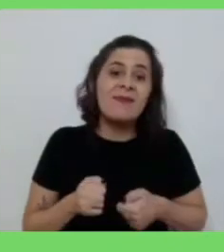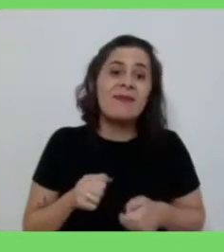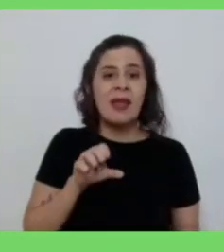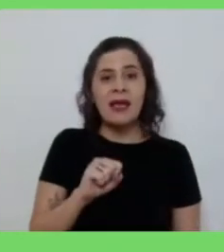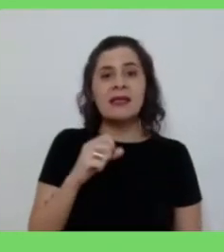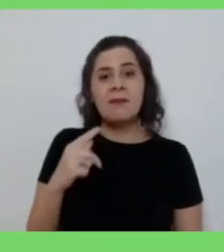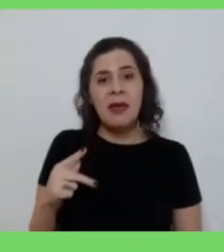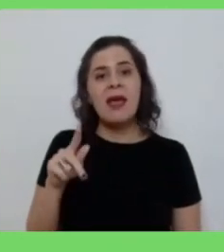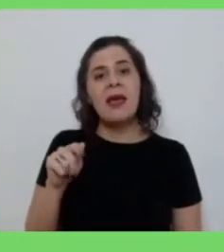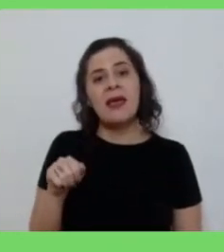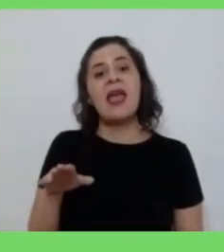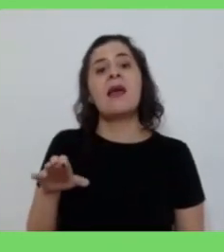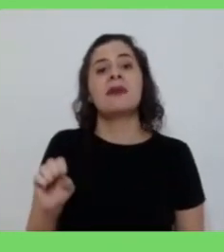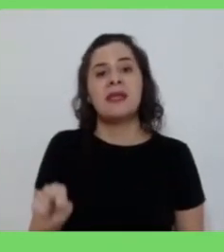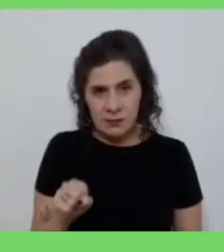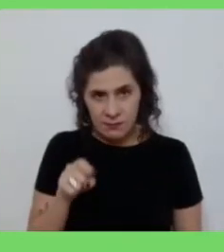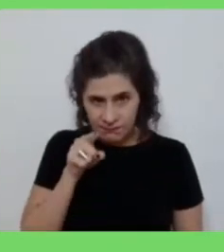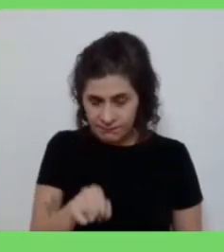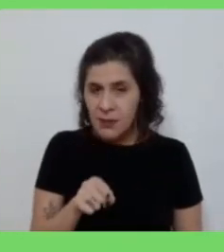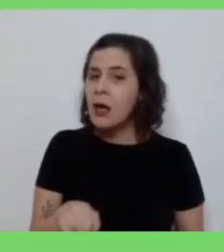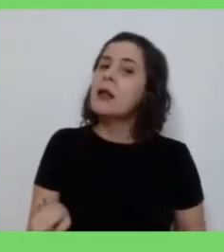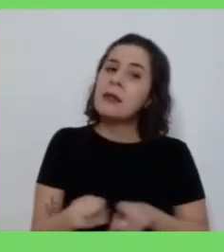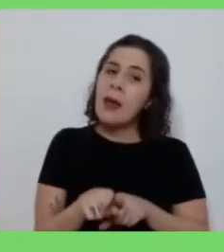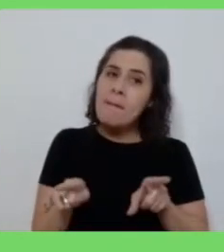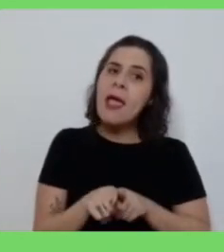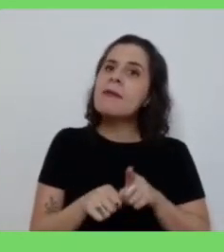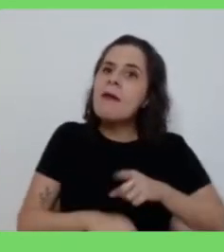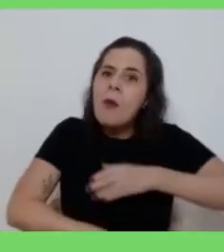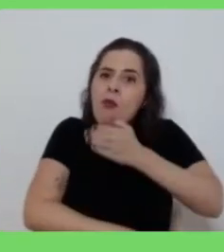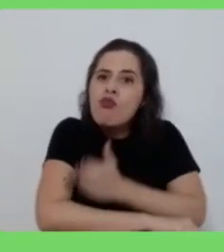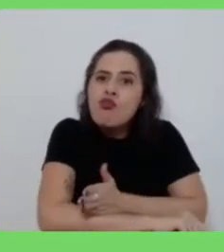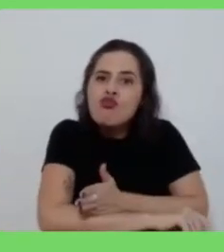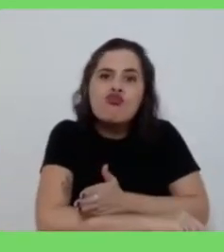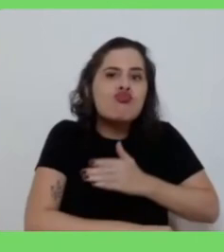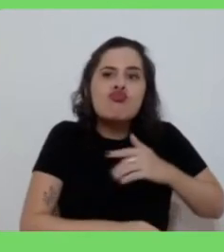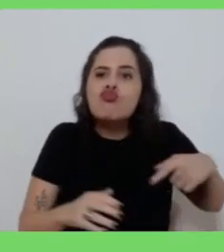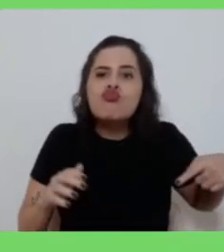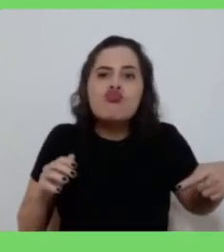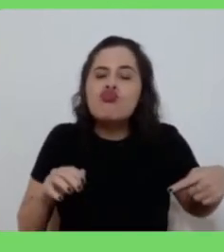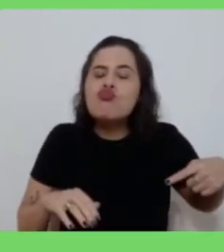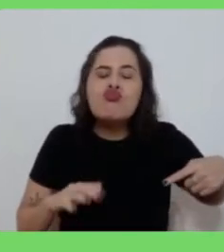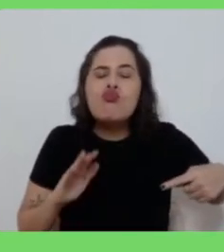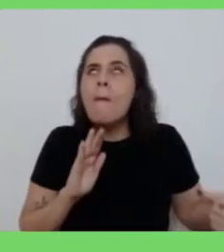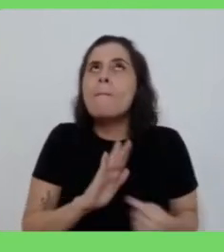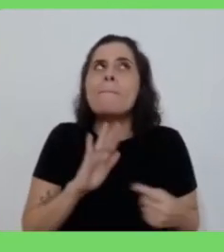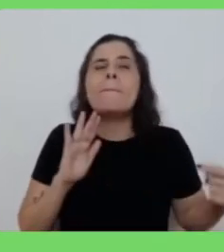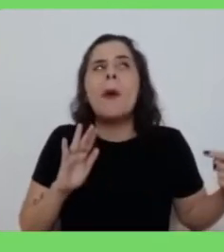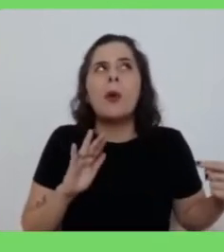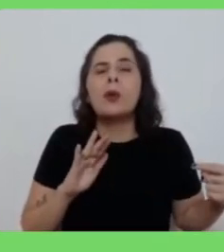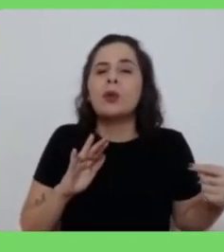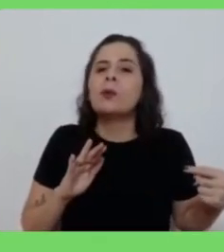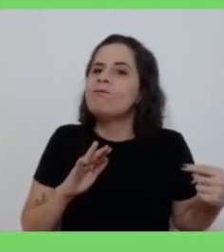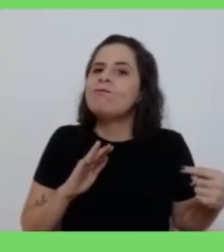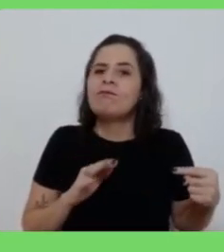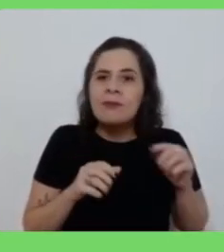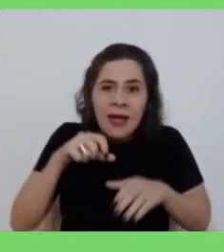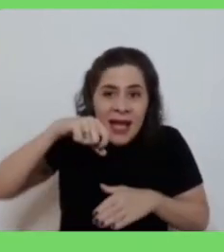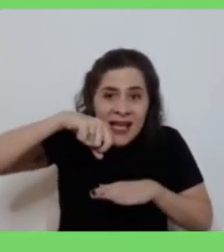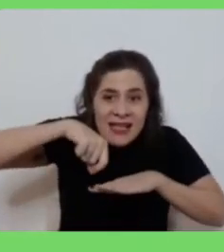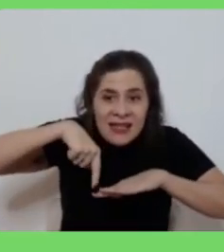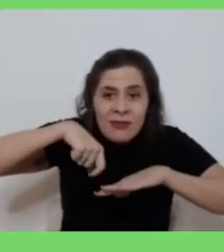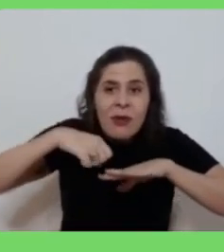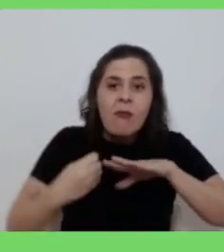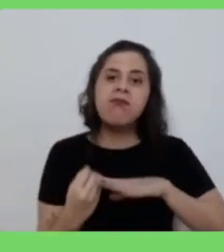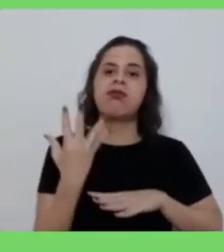games e também tem ali eh praticamente ali o o a semente fundadora da da